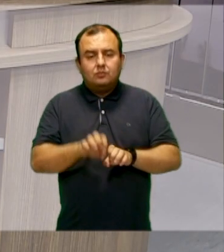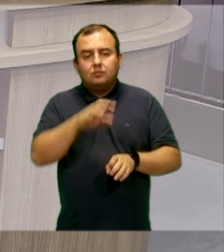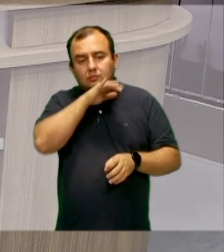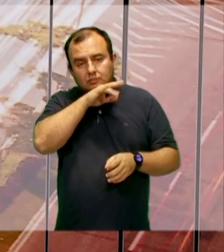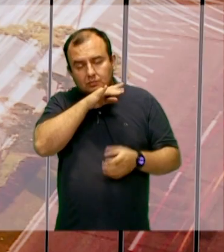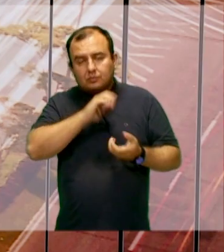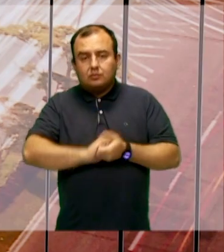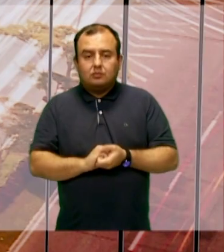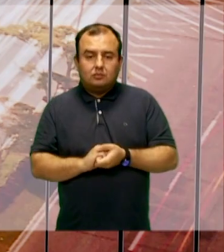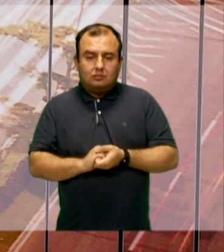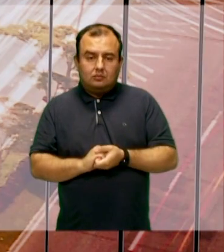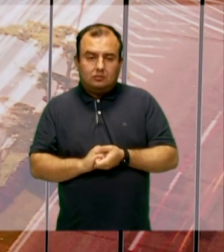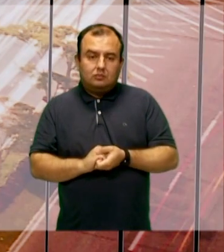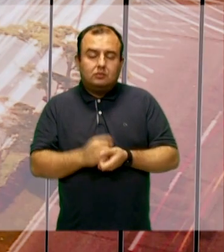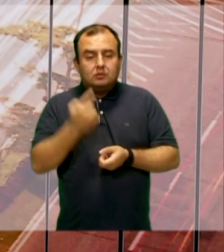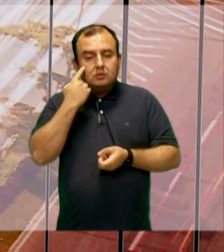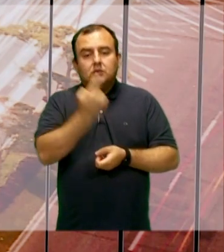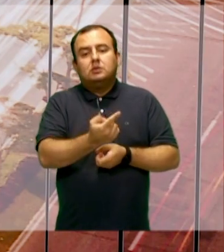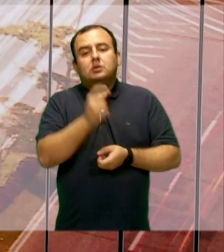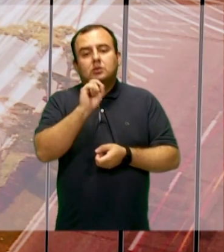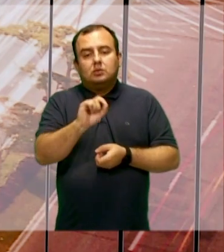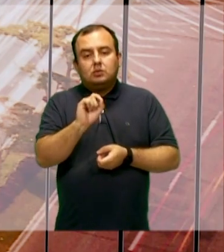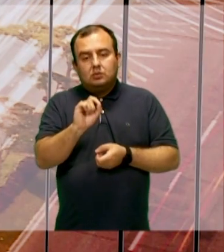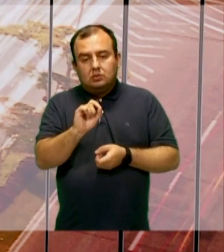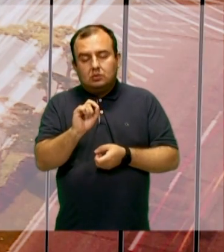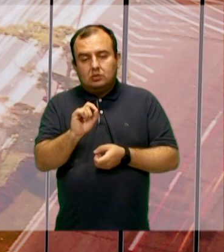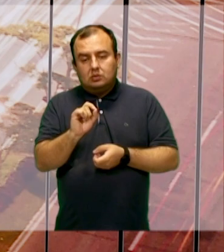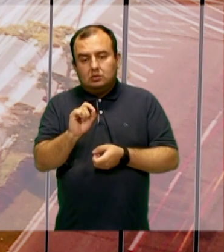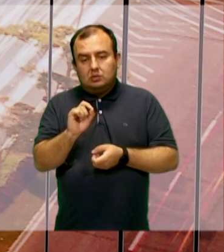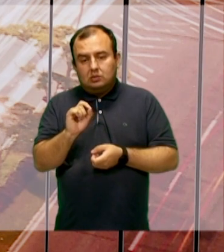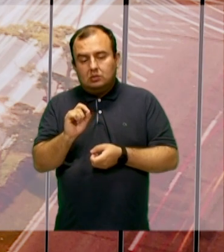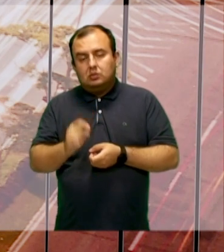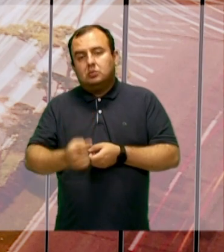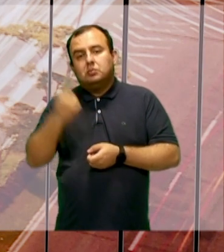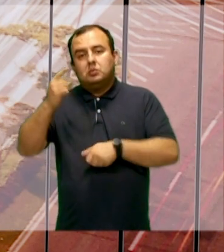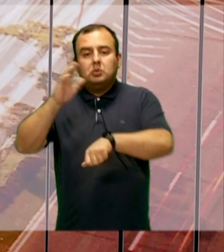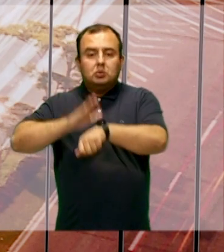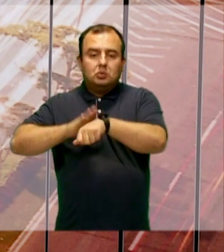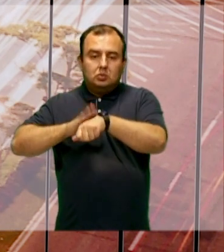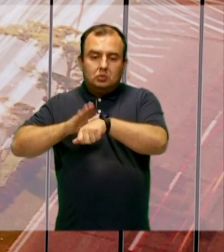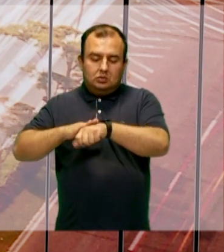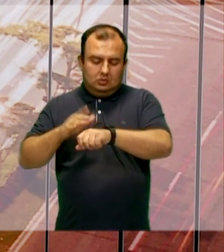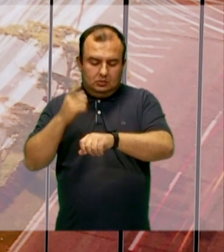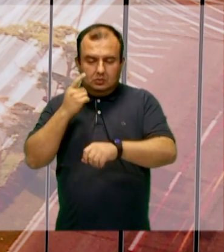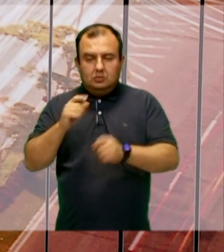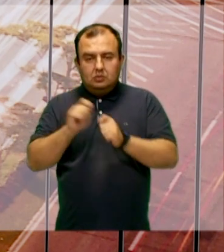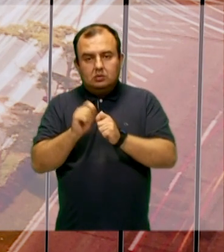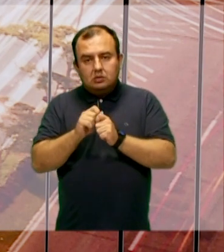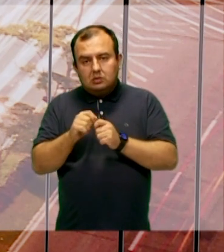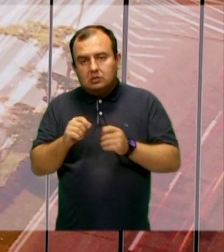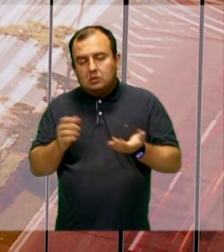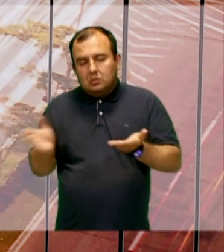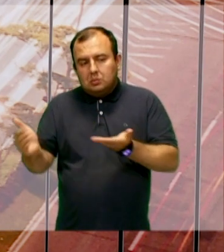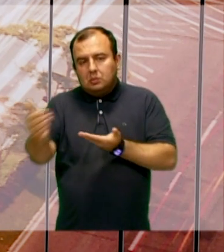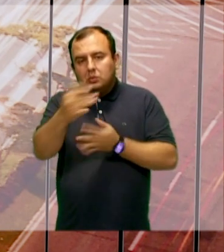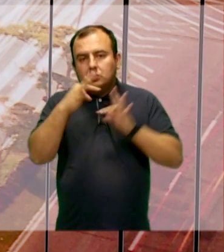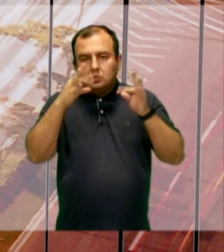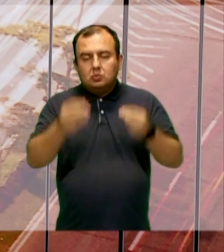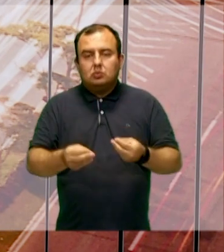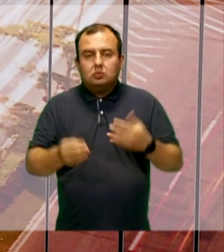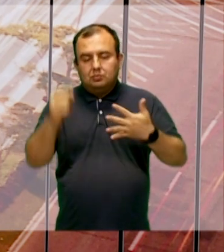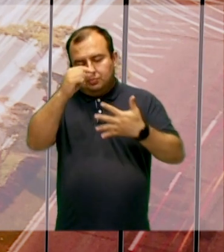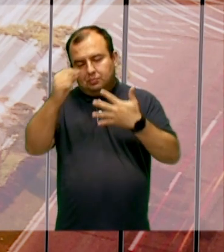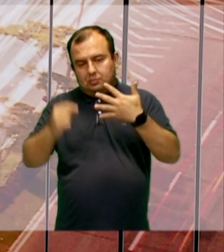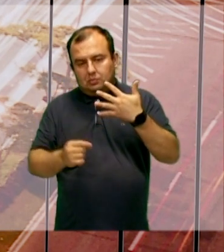enfim. Eu vi aqui que vocês fizeram, nesse primeiro momento, esse levantamento todo dos itens